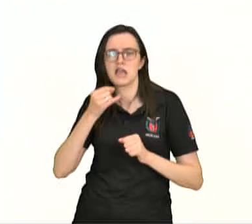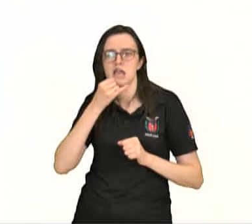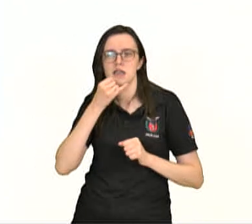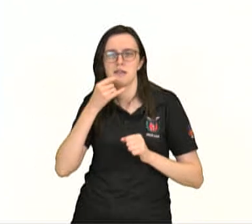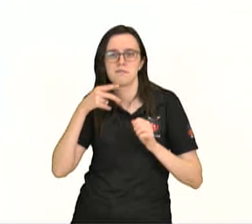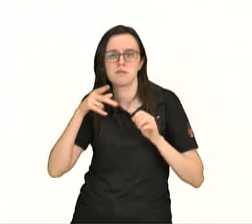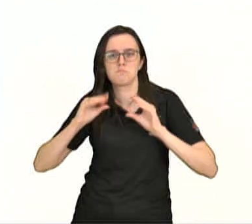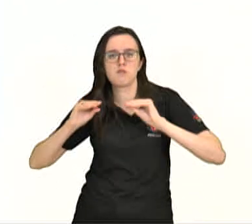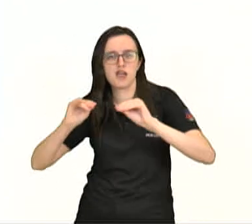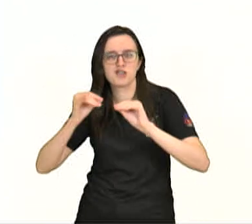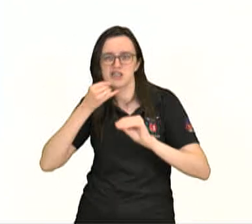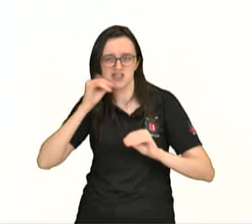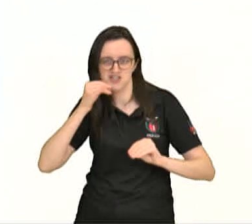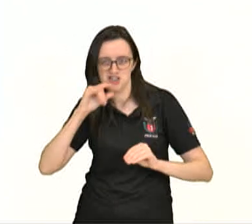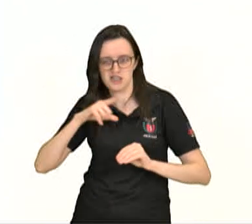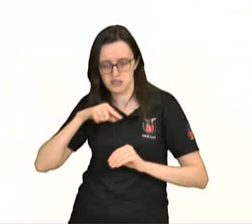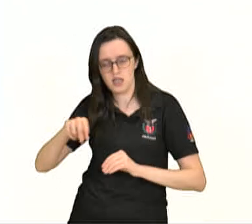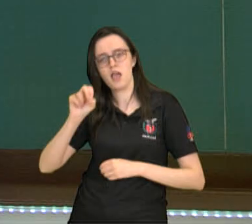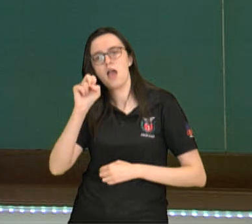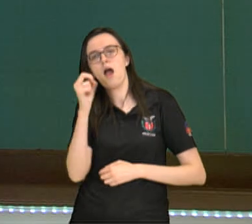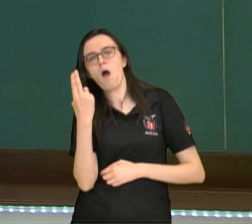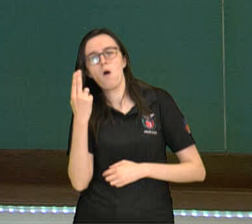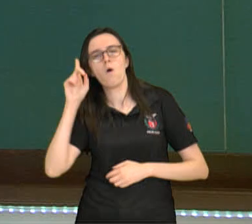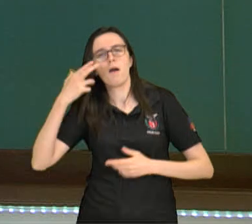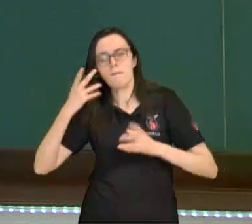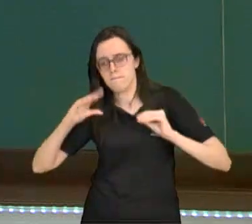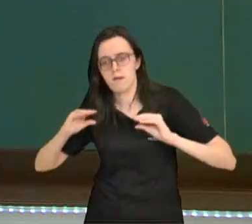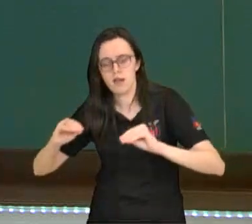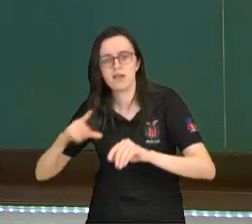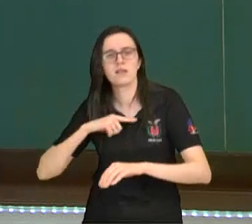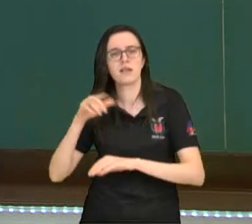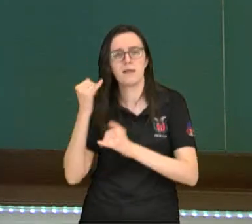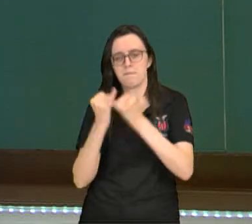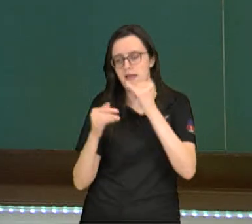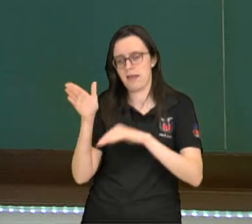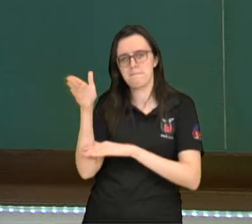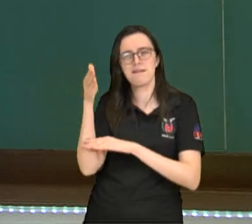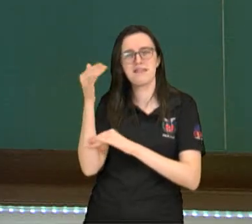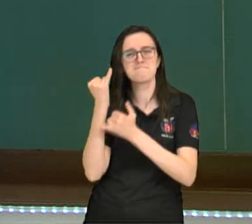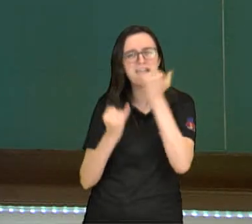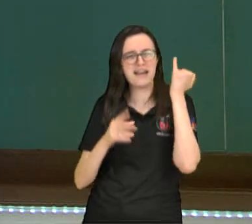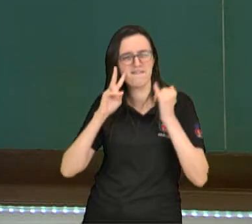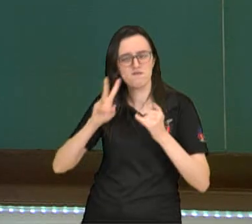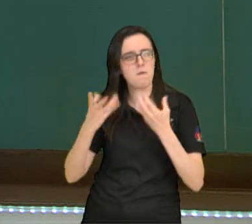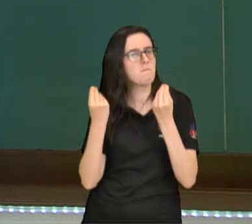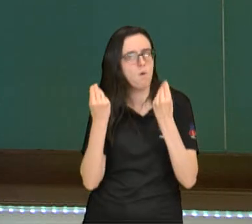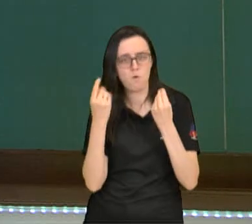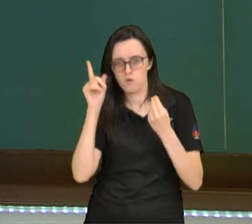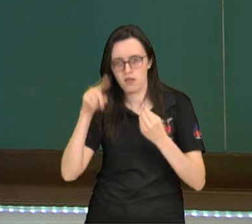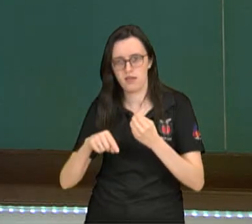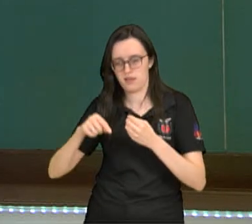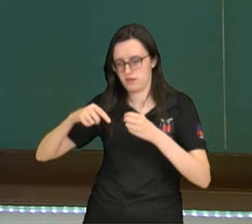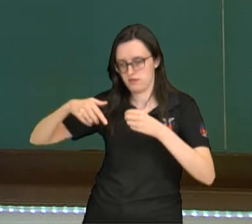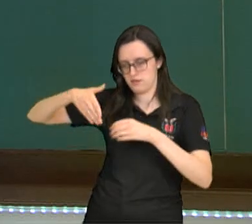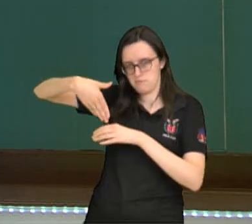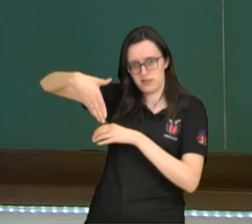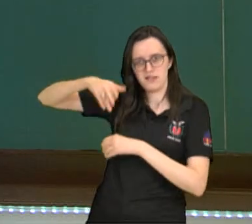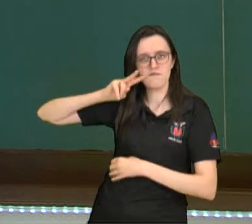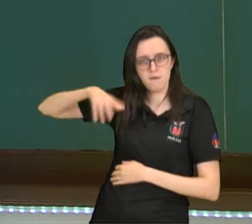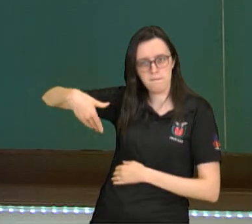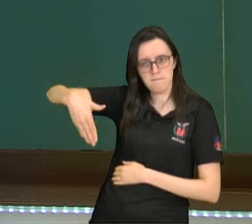manual, que é o picotador. E uma bandeira, que a gente chama de prisma. Isso aqui vocês vão ver bastante na orientação, que é o